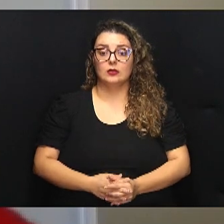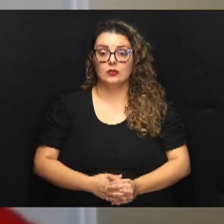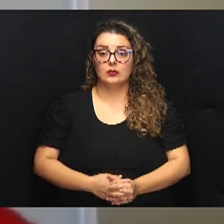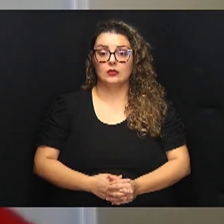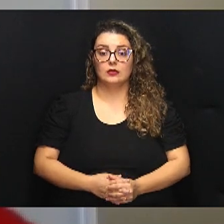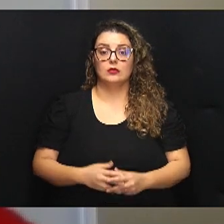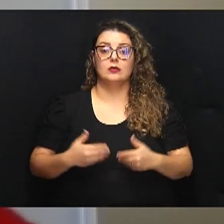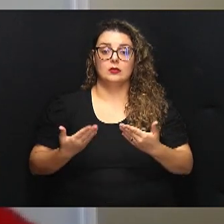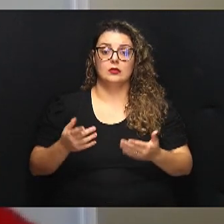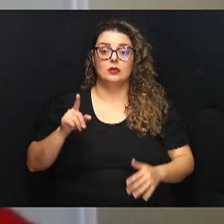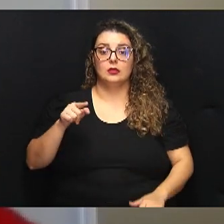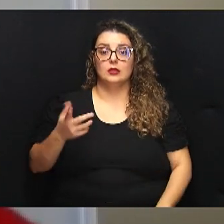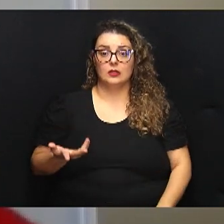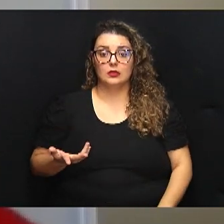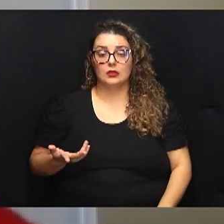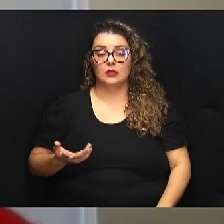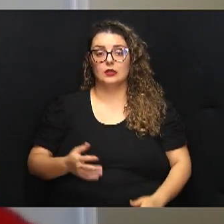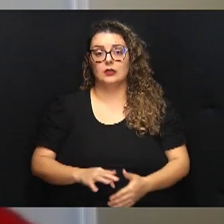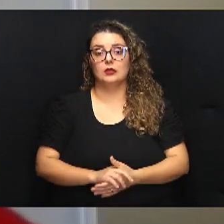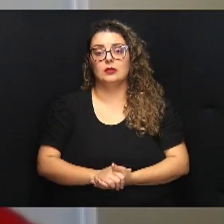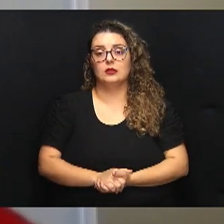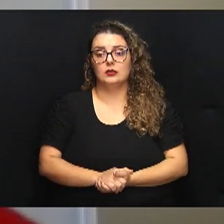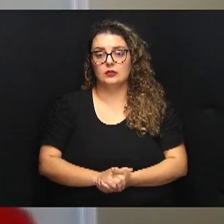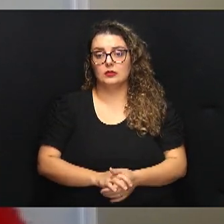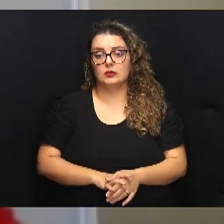aí é uma questão de